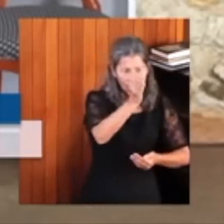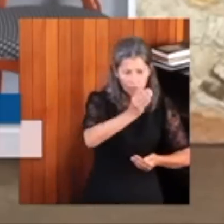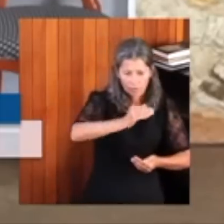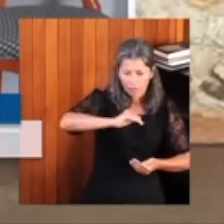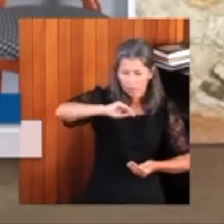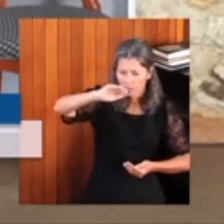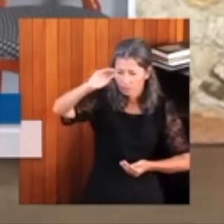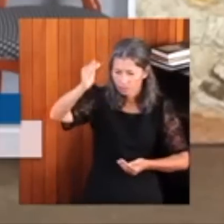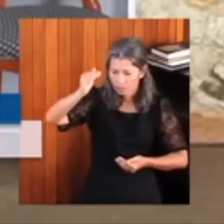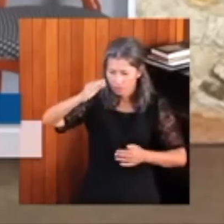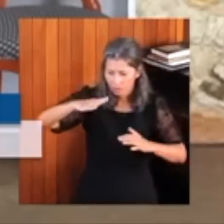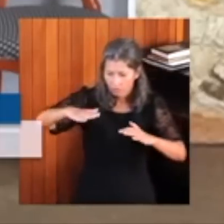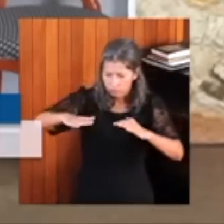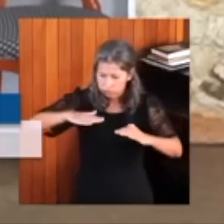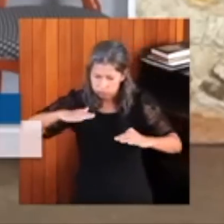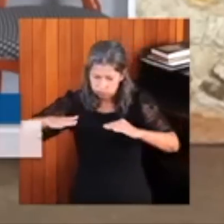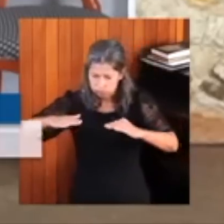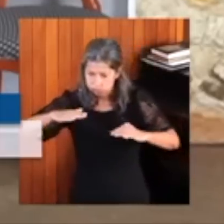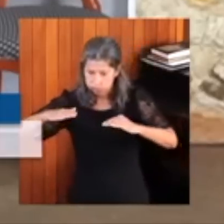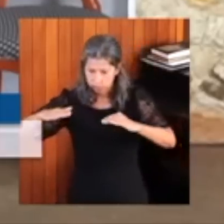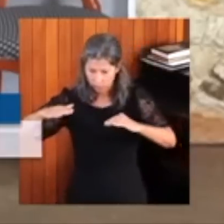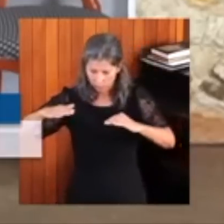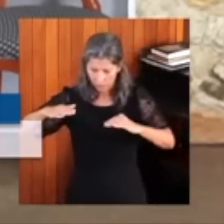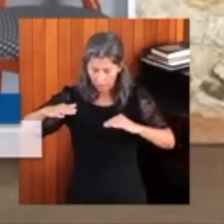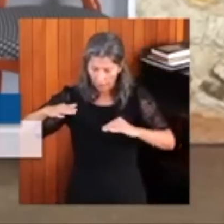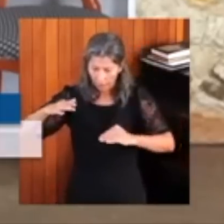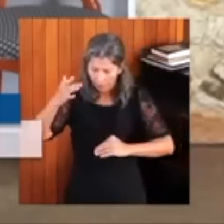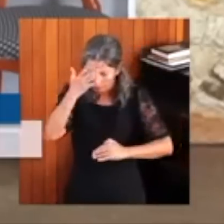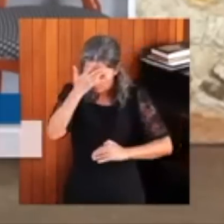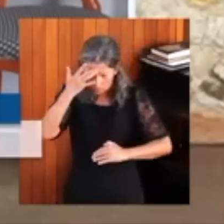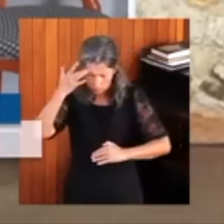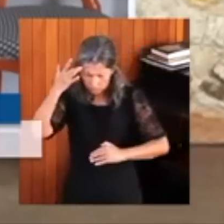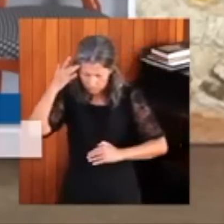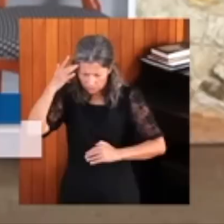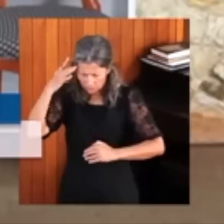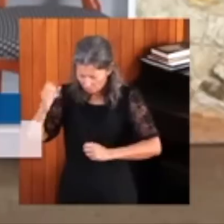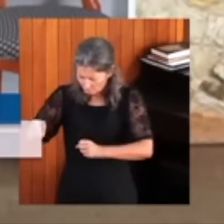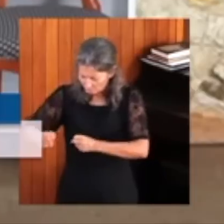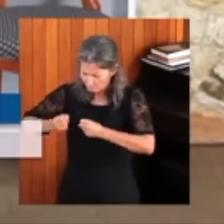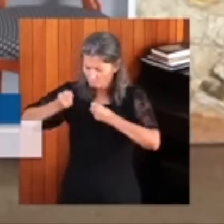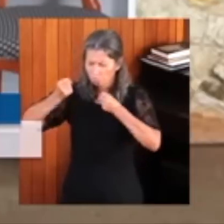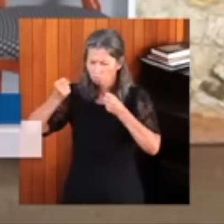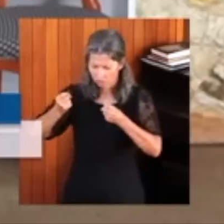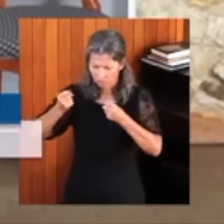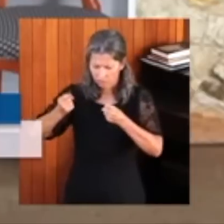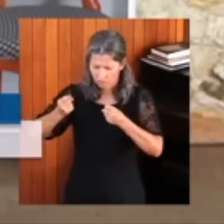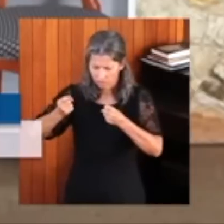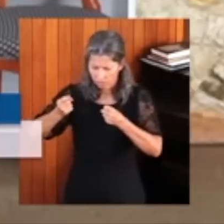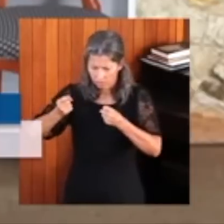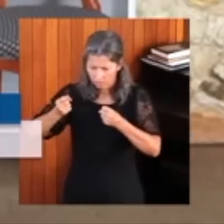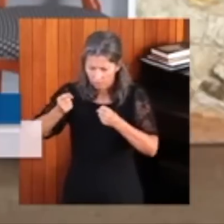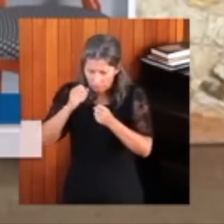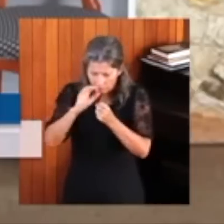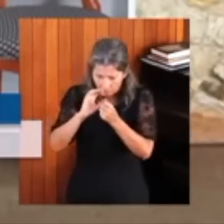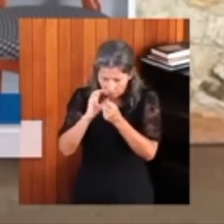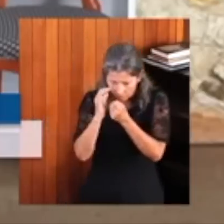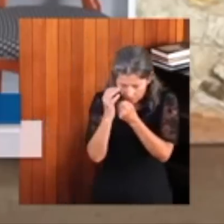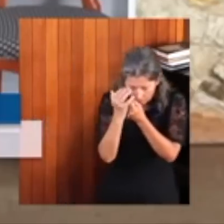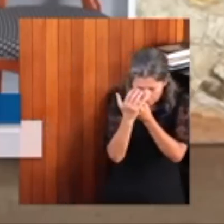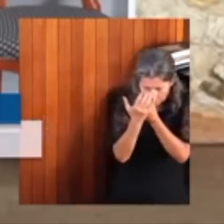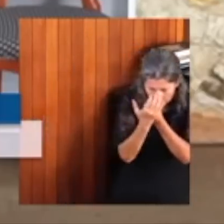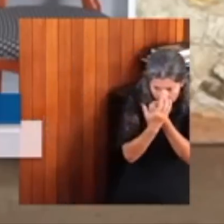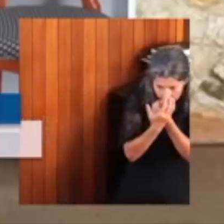Os reis da terra, os grandes, os comandantes, os ricos, os poderosos e todo o escravo e todo o livre se esconderam nas cavernas e